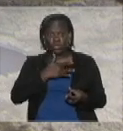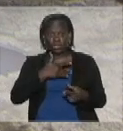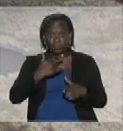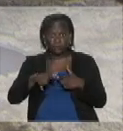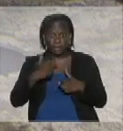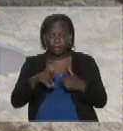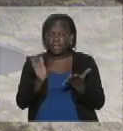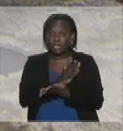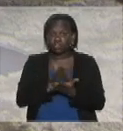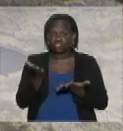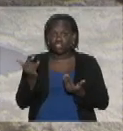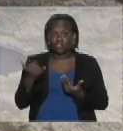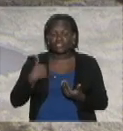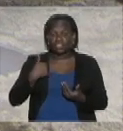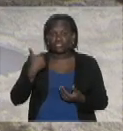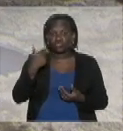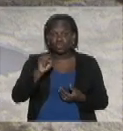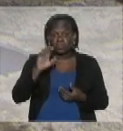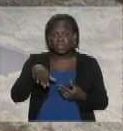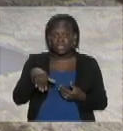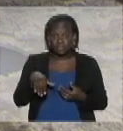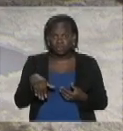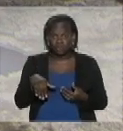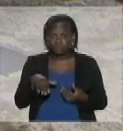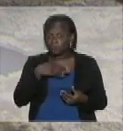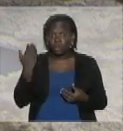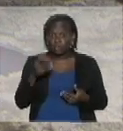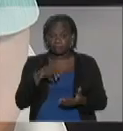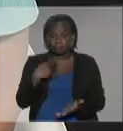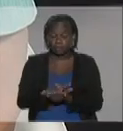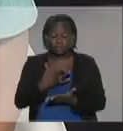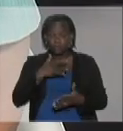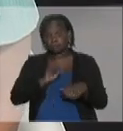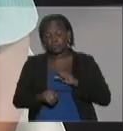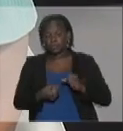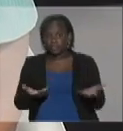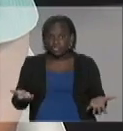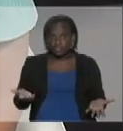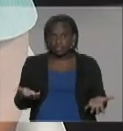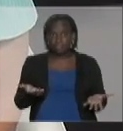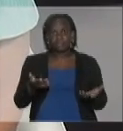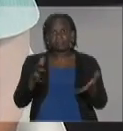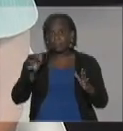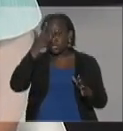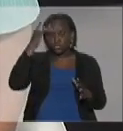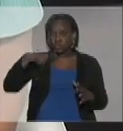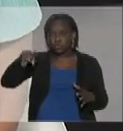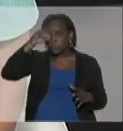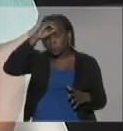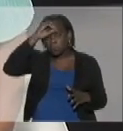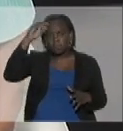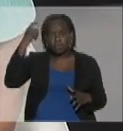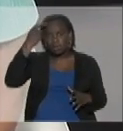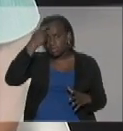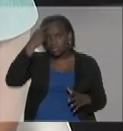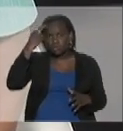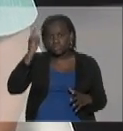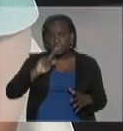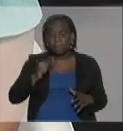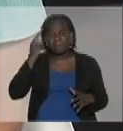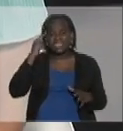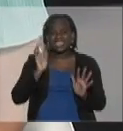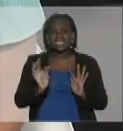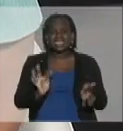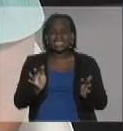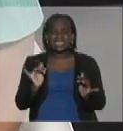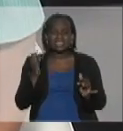problema cardíaco. Tem jovens de menos de 18 anos morrendo infartadas. Então, e as pessoas não têm consciência, né, de que uma